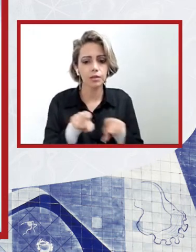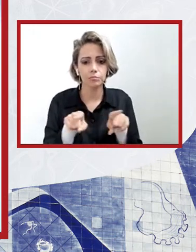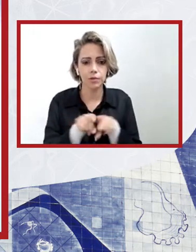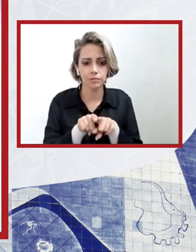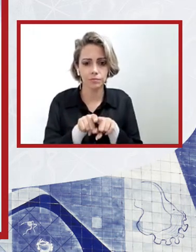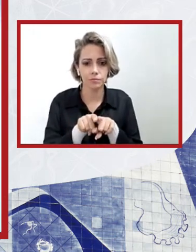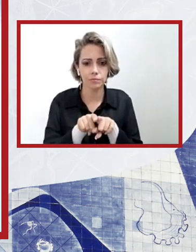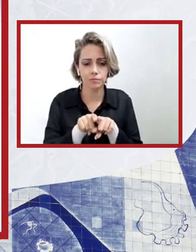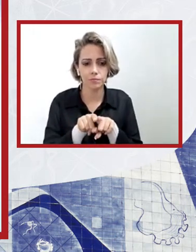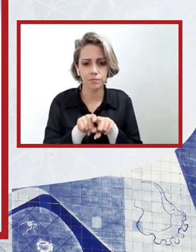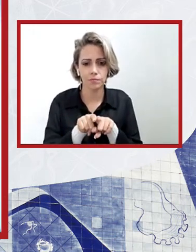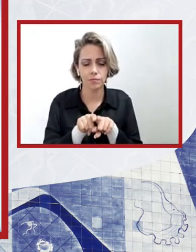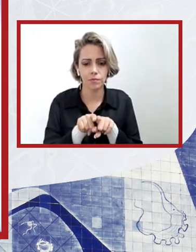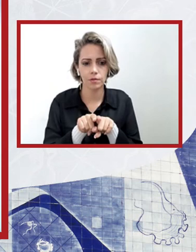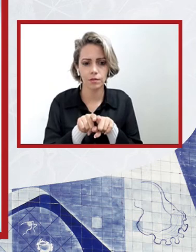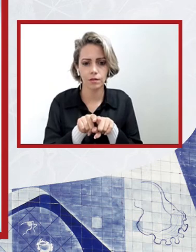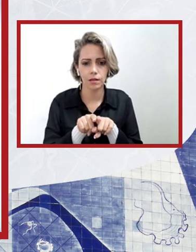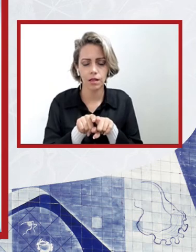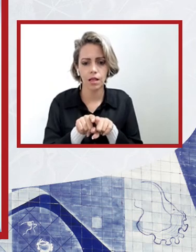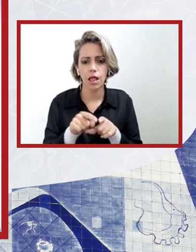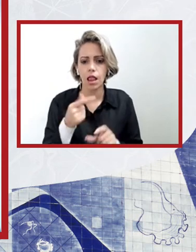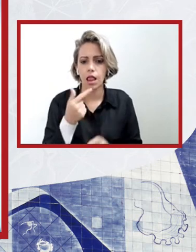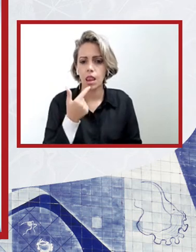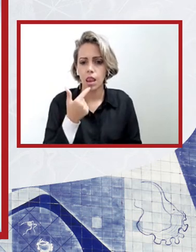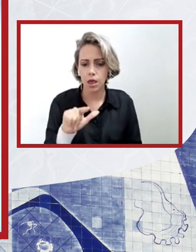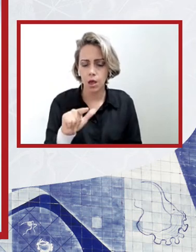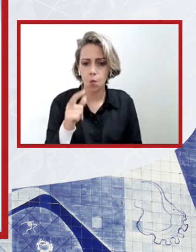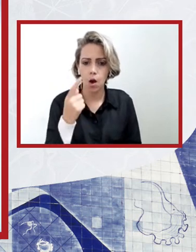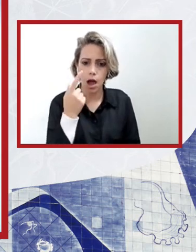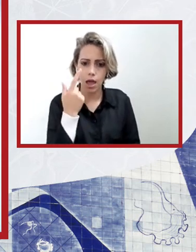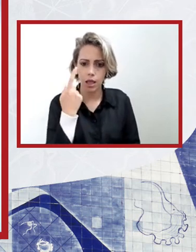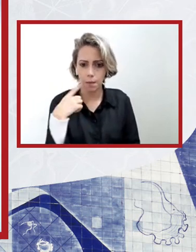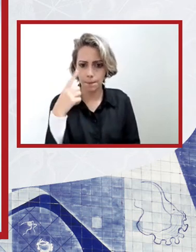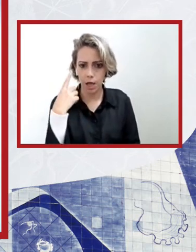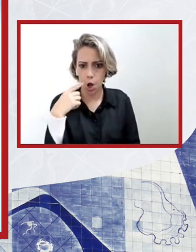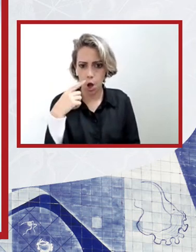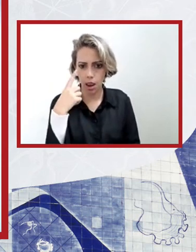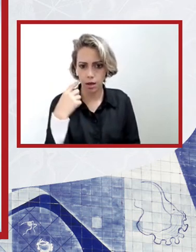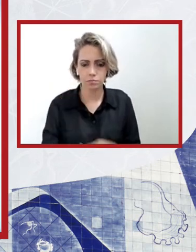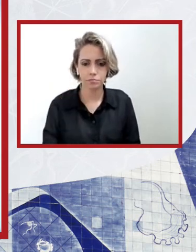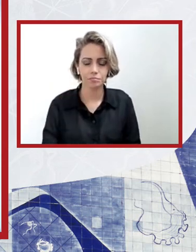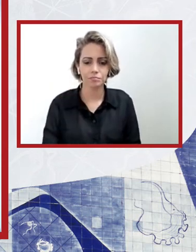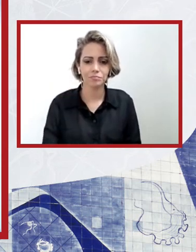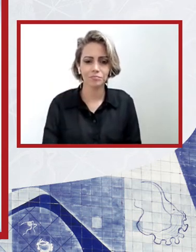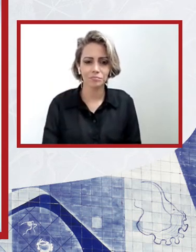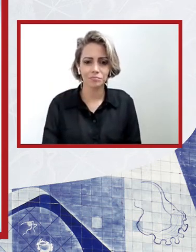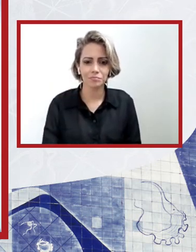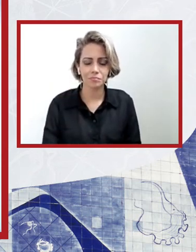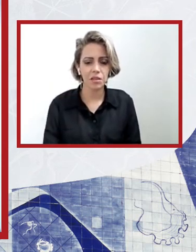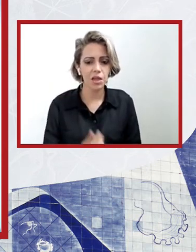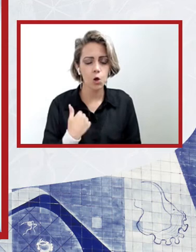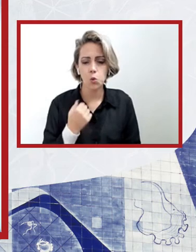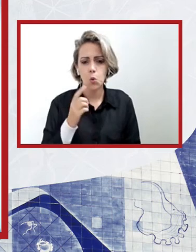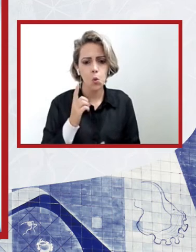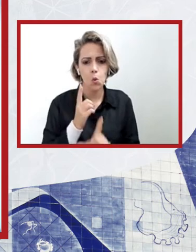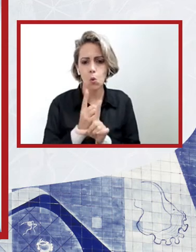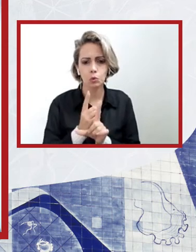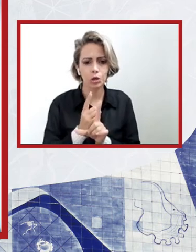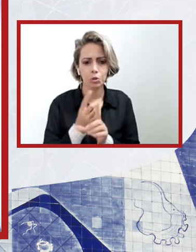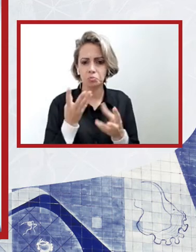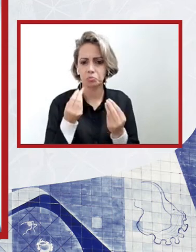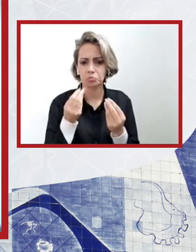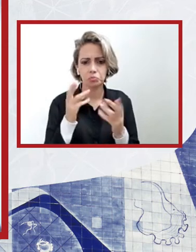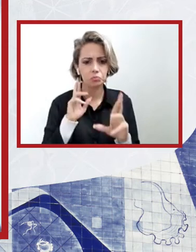falam língua espanhola, né, eu não encontrei tantas referências,